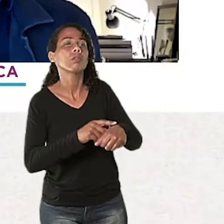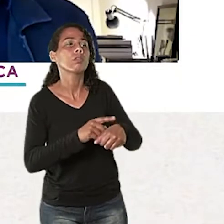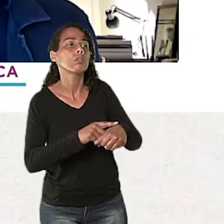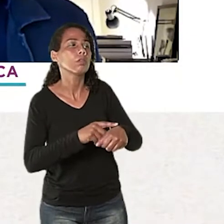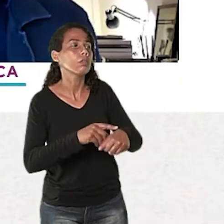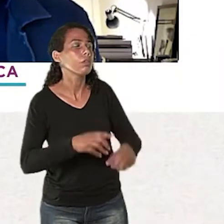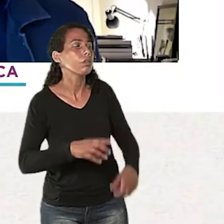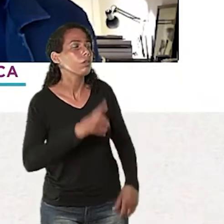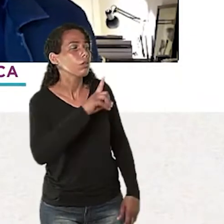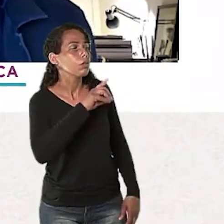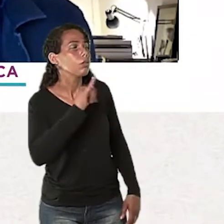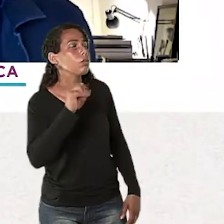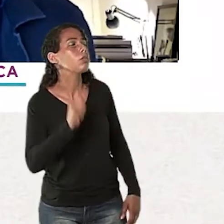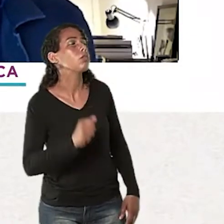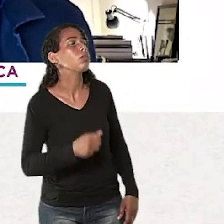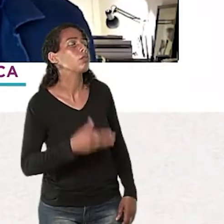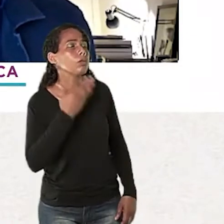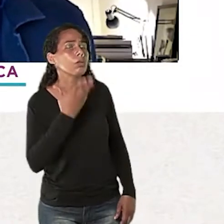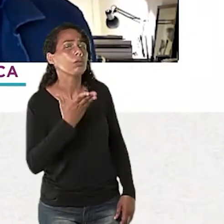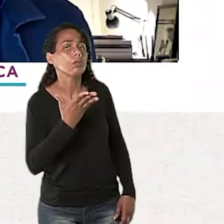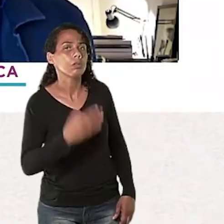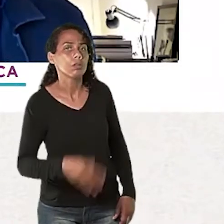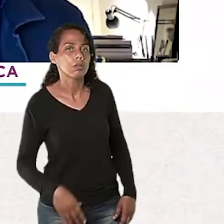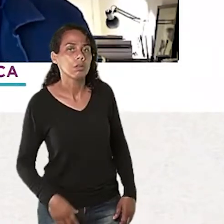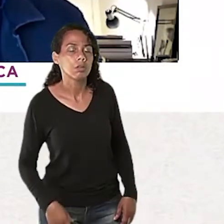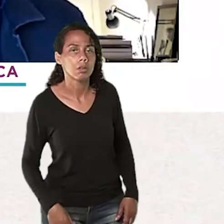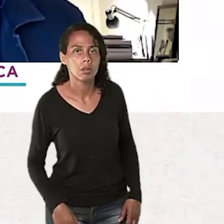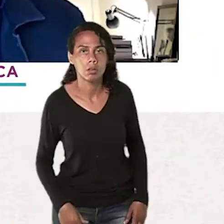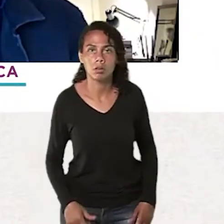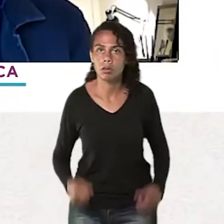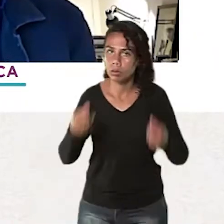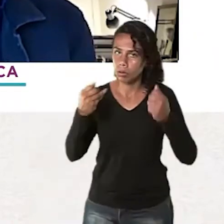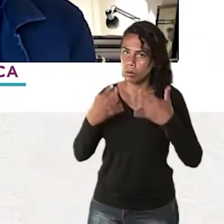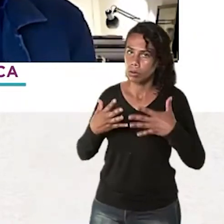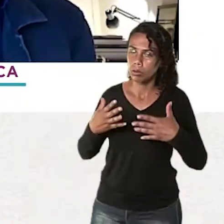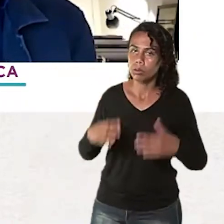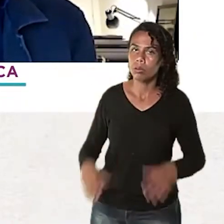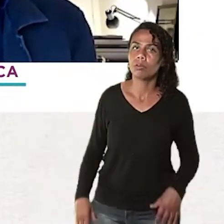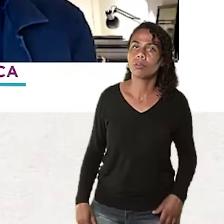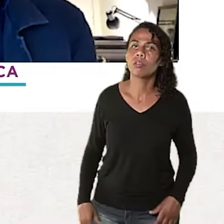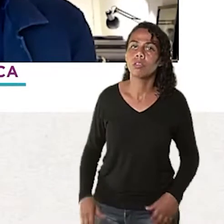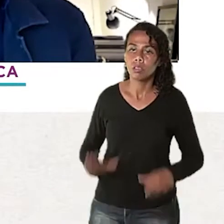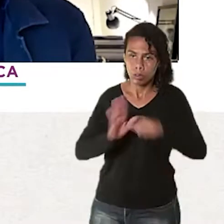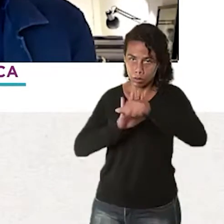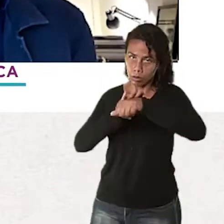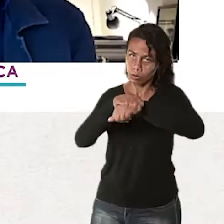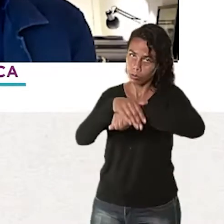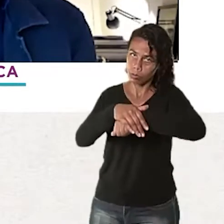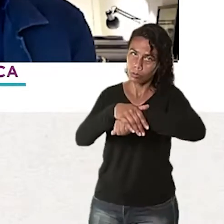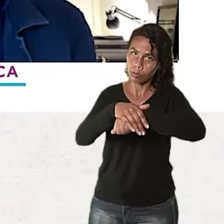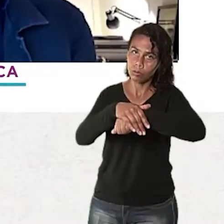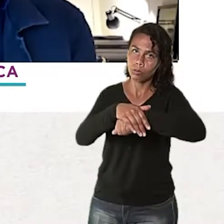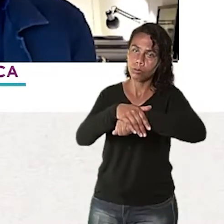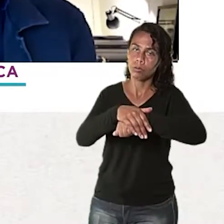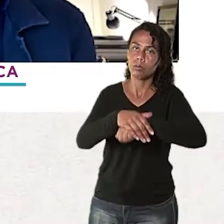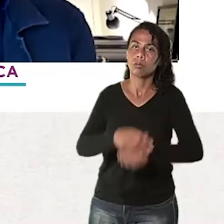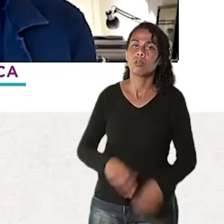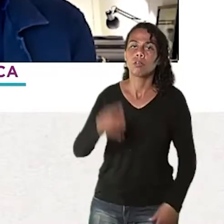perdeu-se? Foi depois que anoiteceu, né? Ah, entendi. Foi depois que era o pôr do